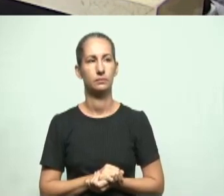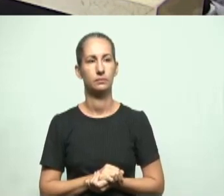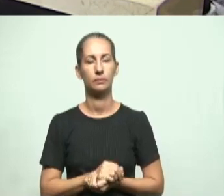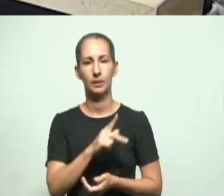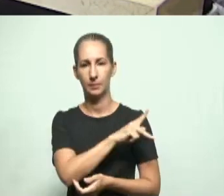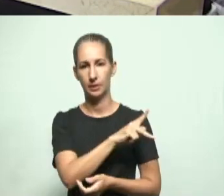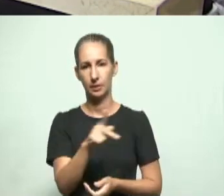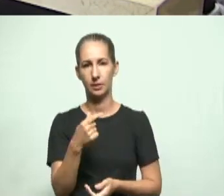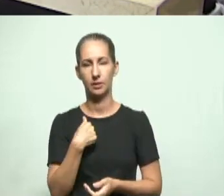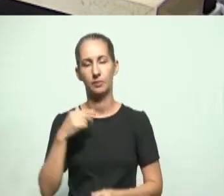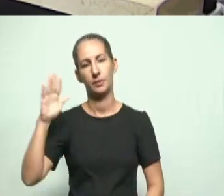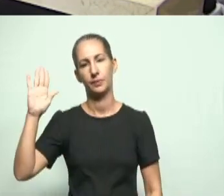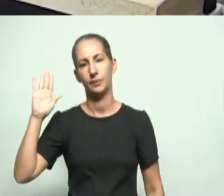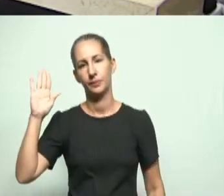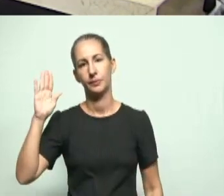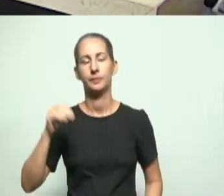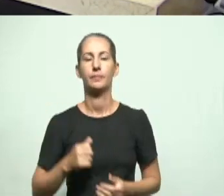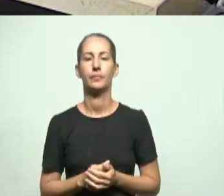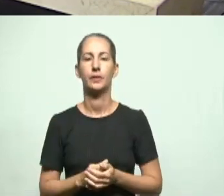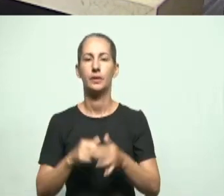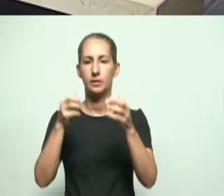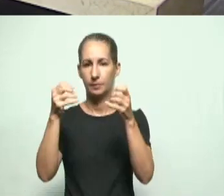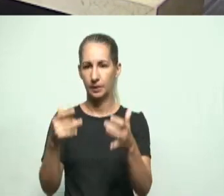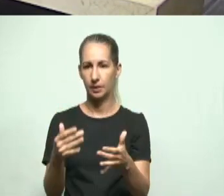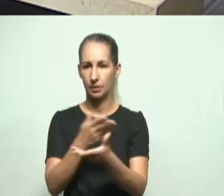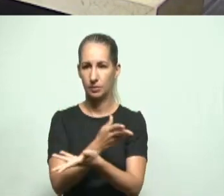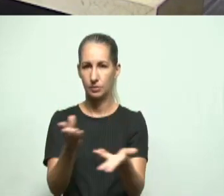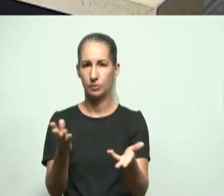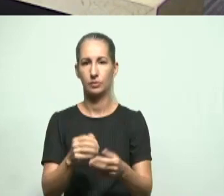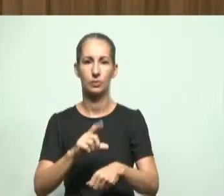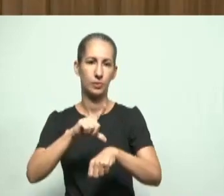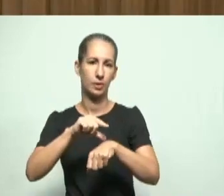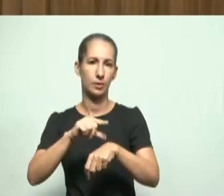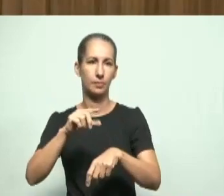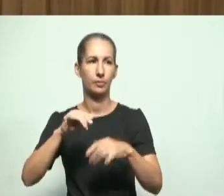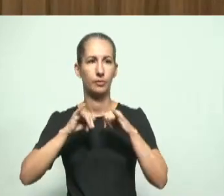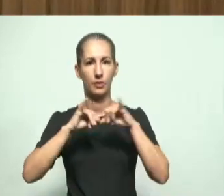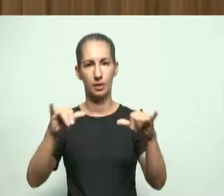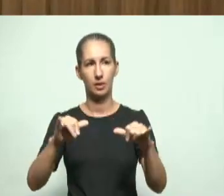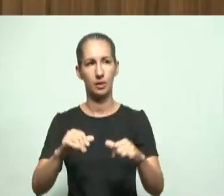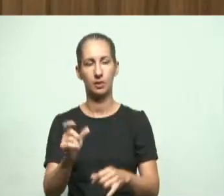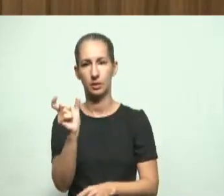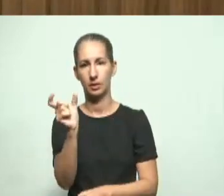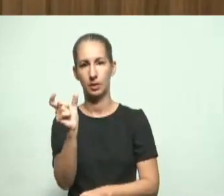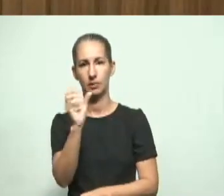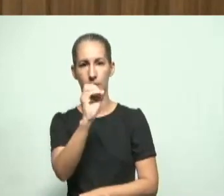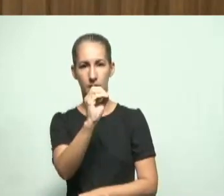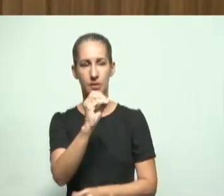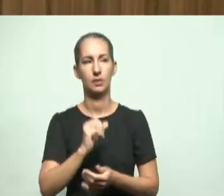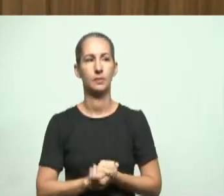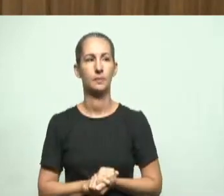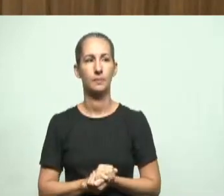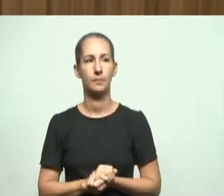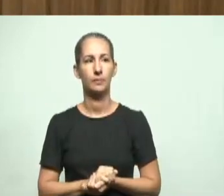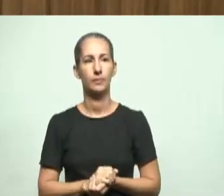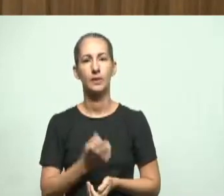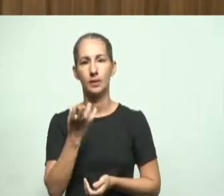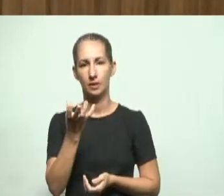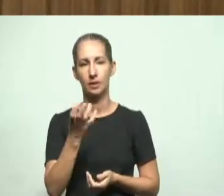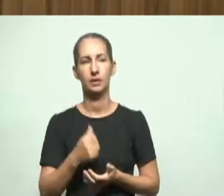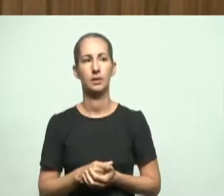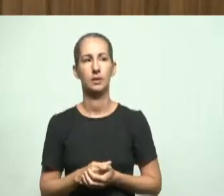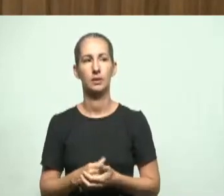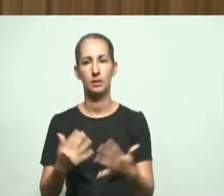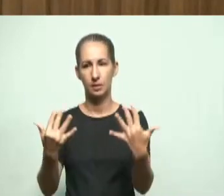Senhor presidente, meu pela ordem, para esclarecer aqui os companheiros no meu tempo de orador, que eu falei sobre a tarifa zero, e aí eu gostaria